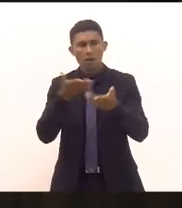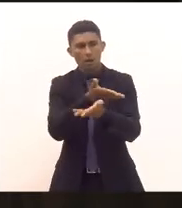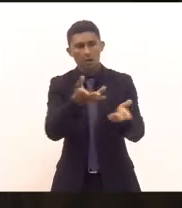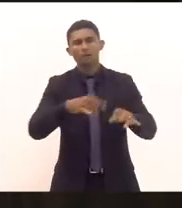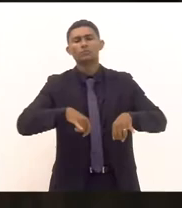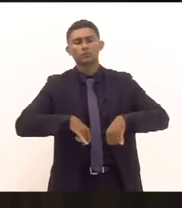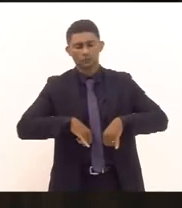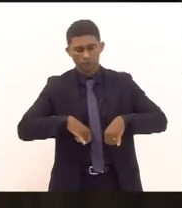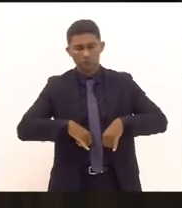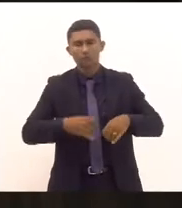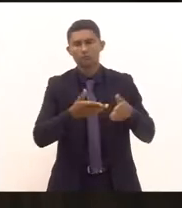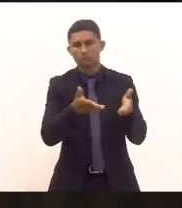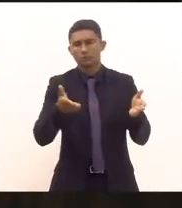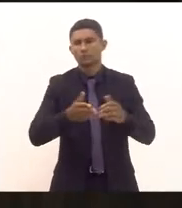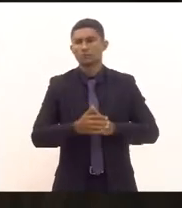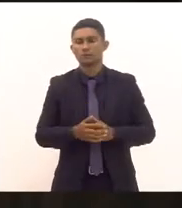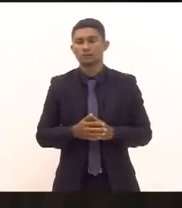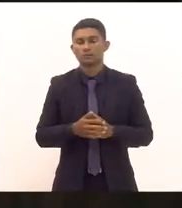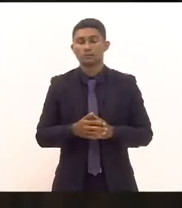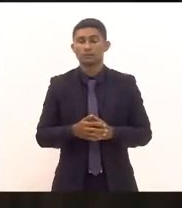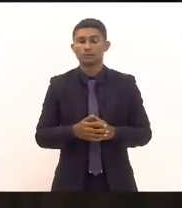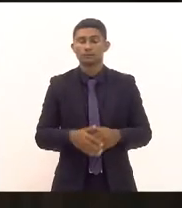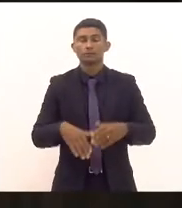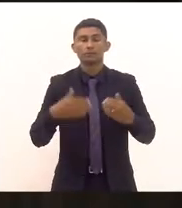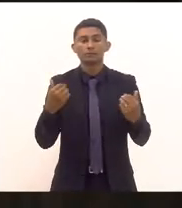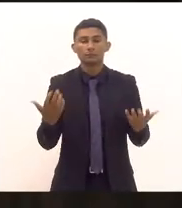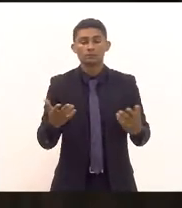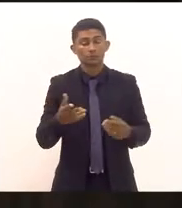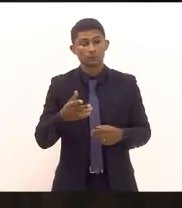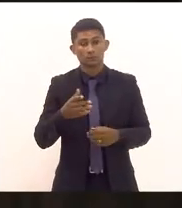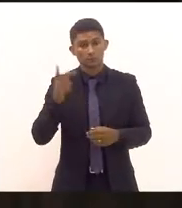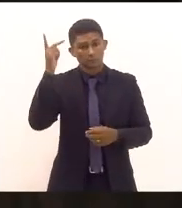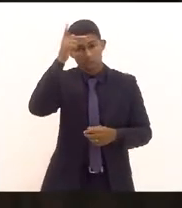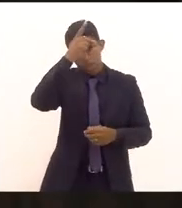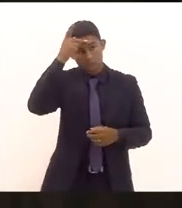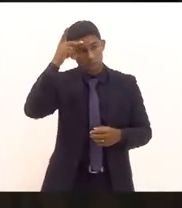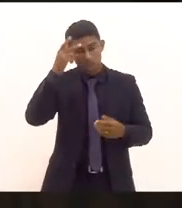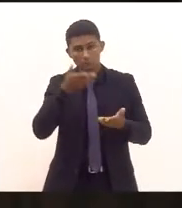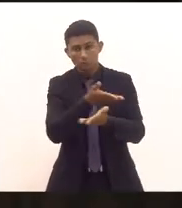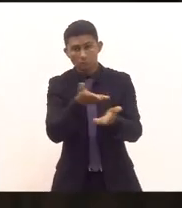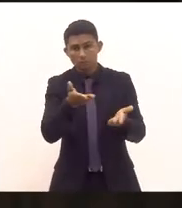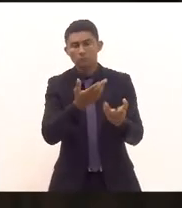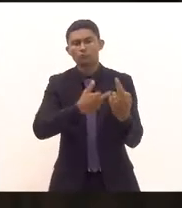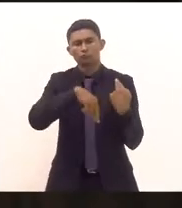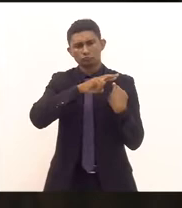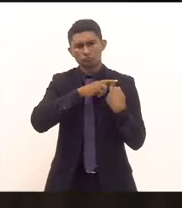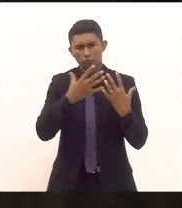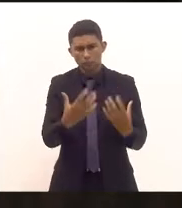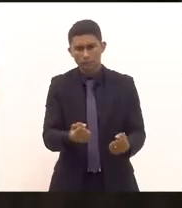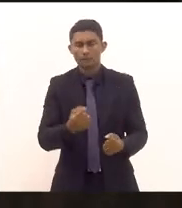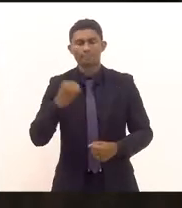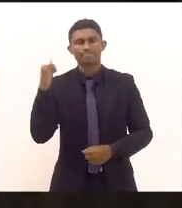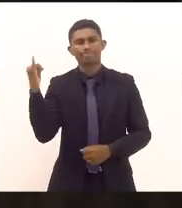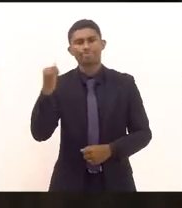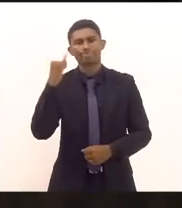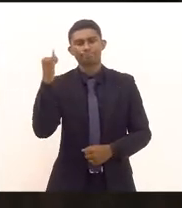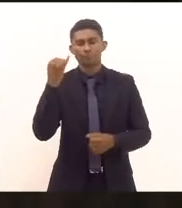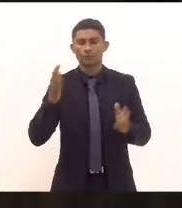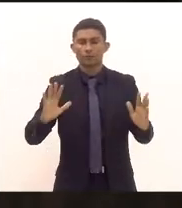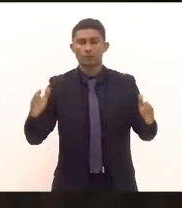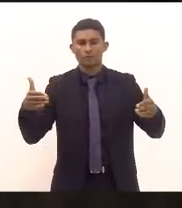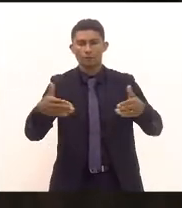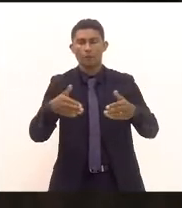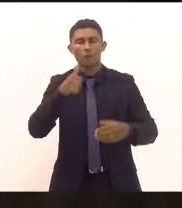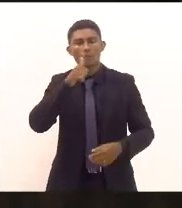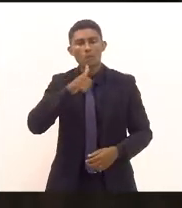quando a gente tem é pessoas também comprometidas nesse processo é fundamental então fora de